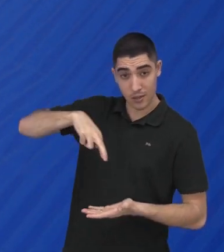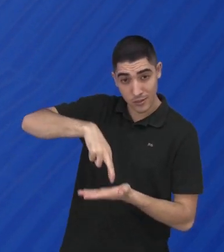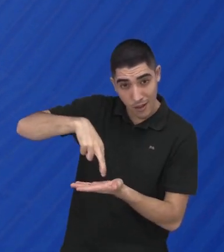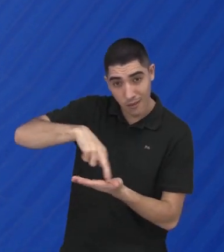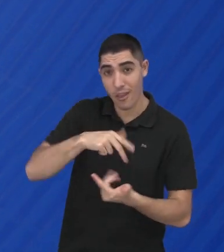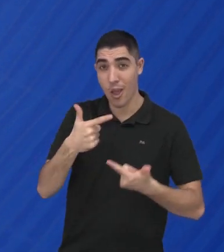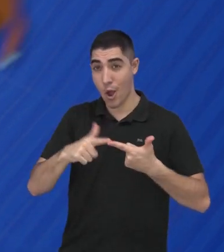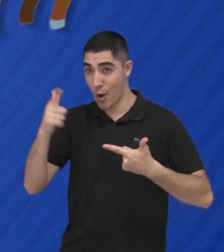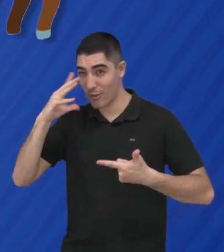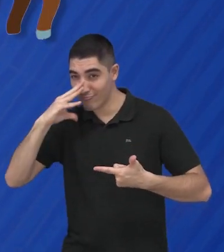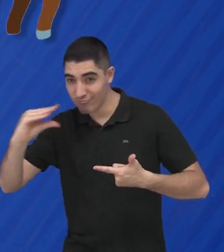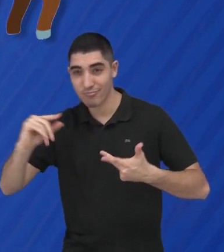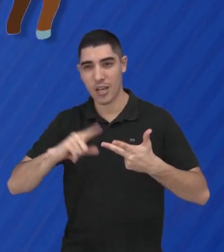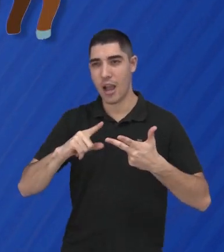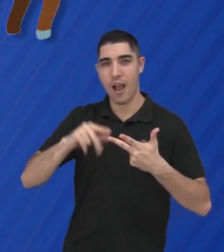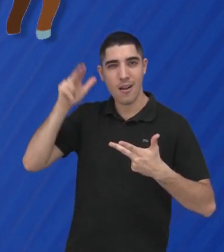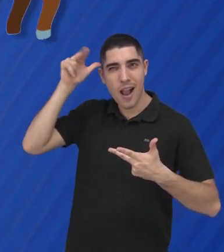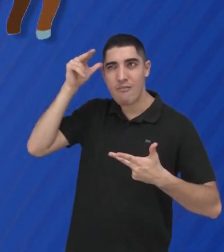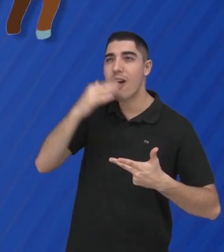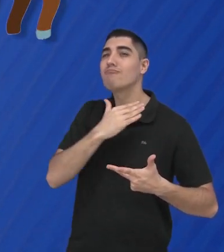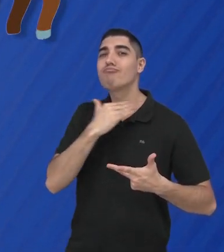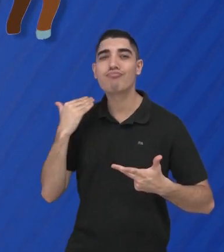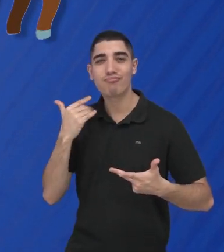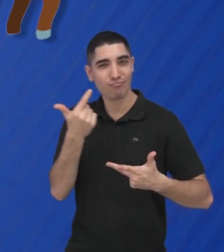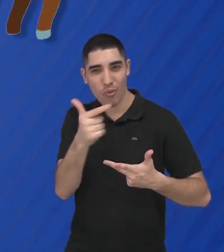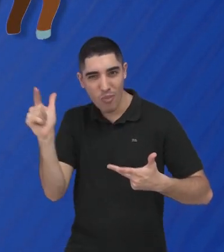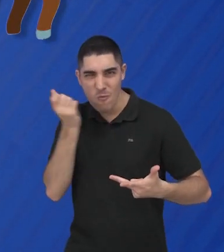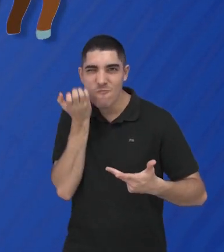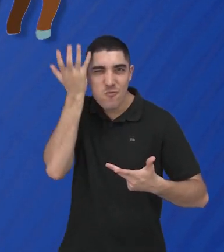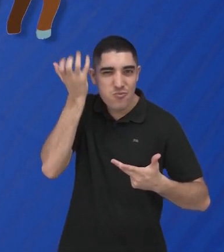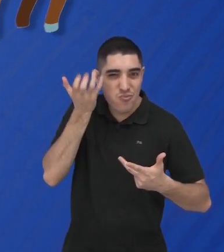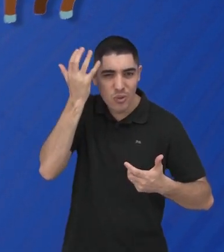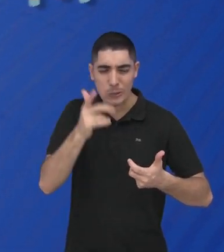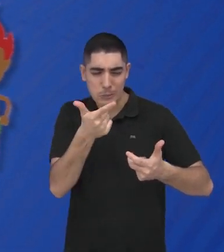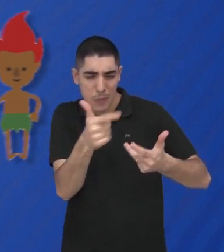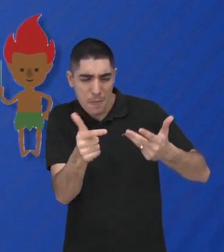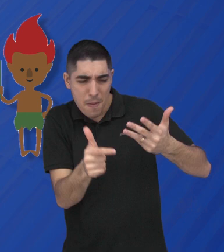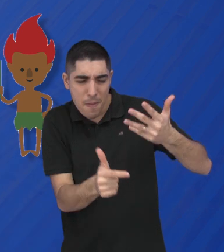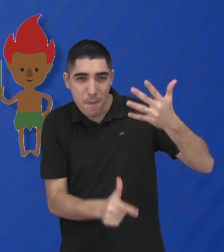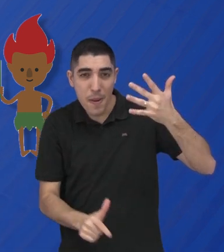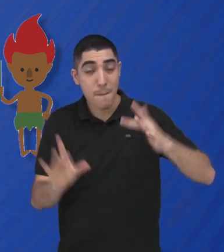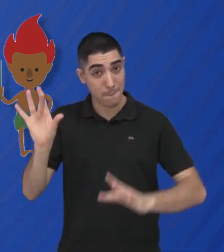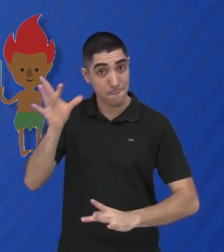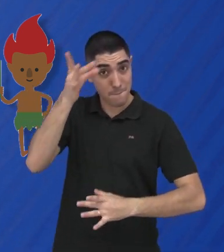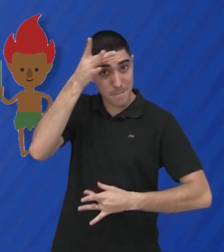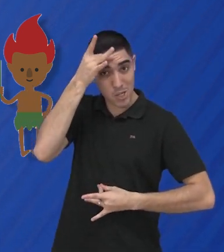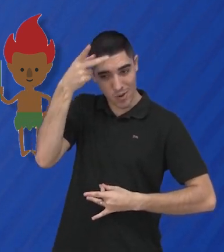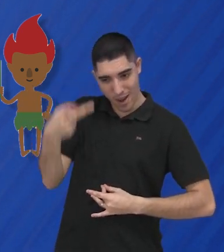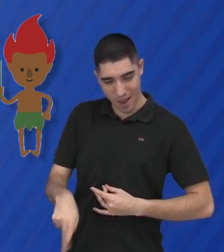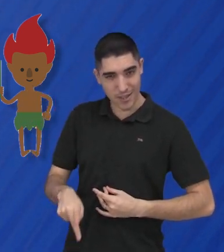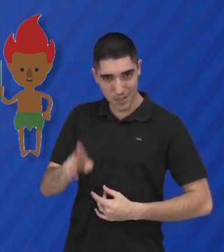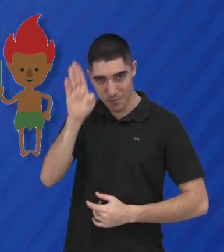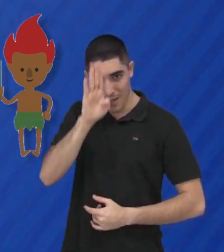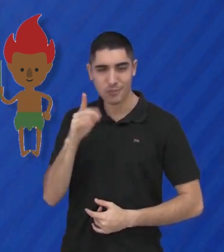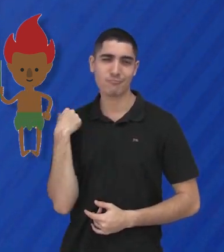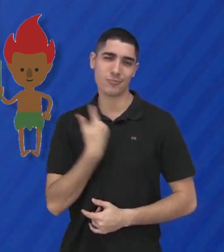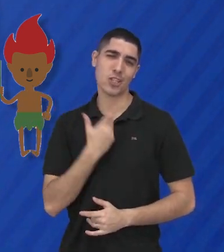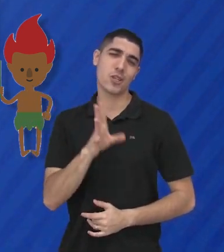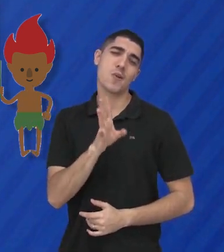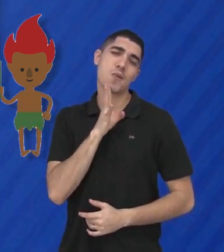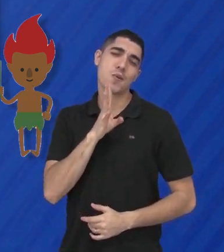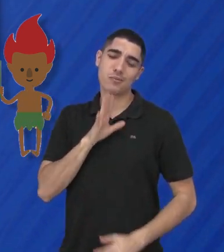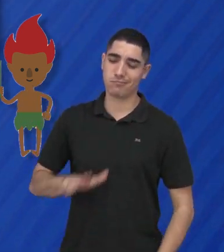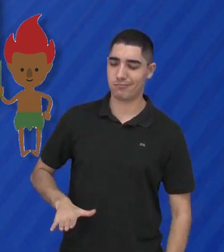Saci, a Cuca, a Mula Sem Cabeça e tantos outros personagens do folclore brasileiro são lendas que conhecemos